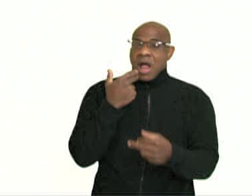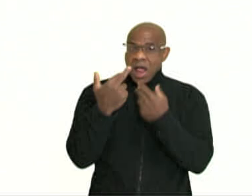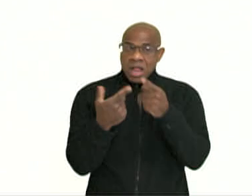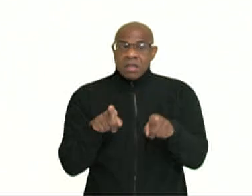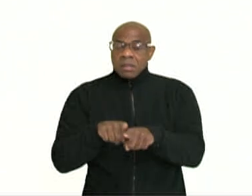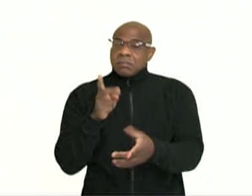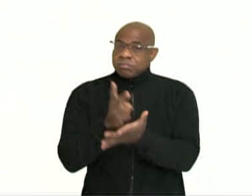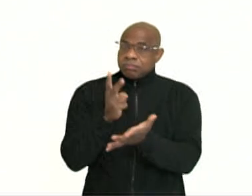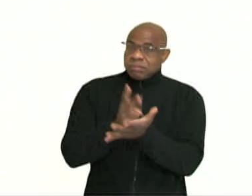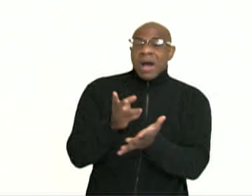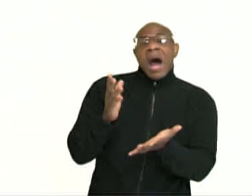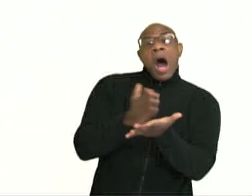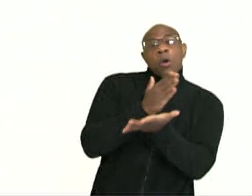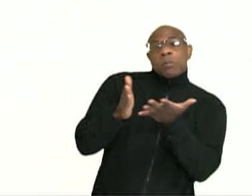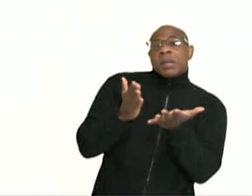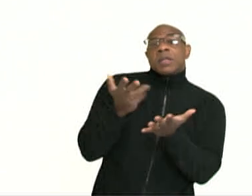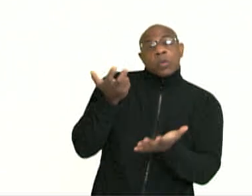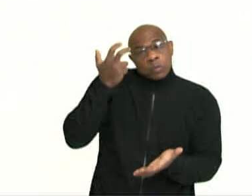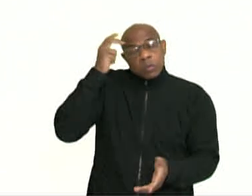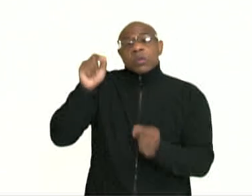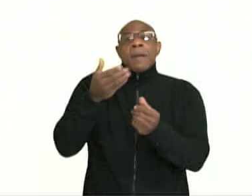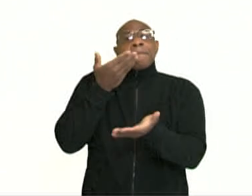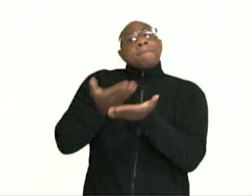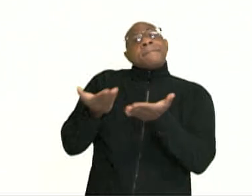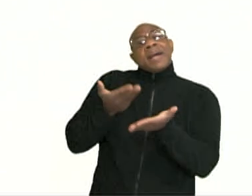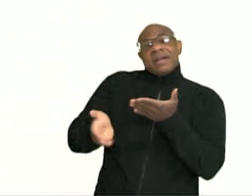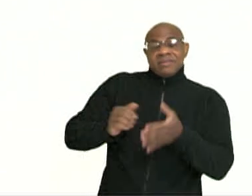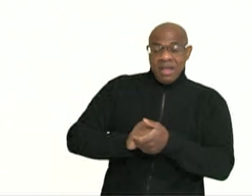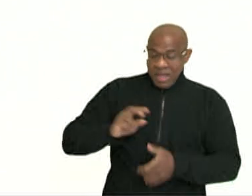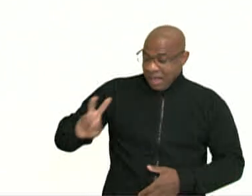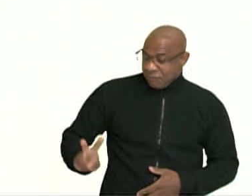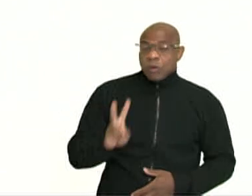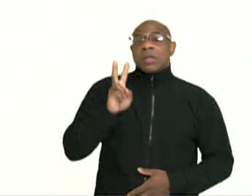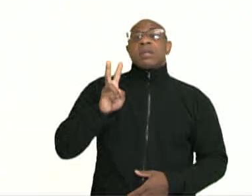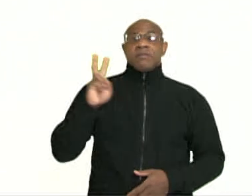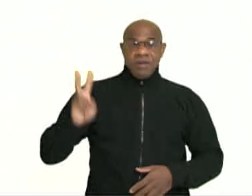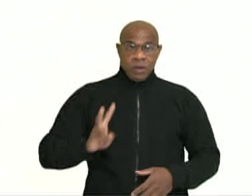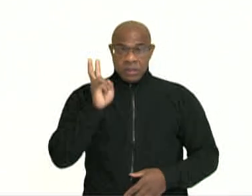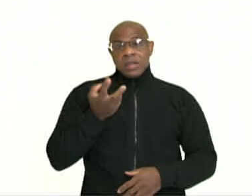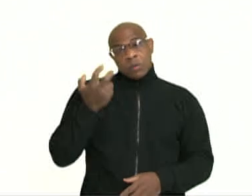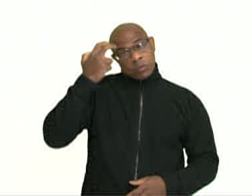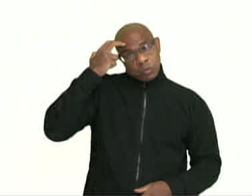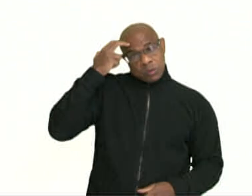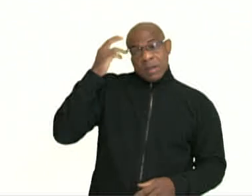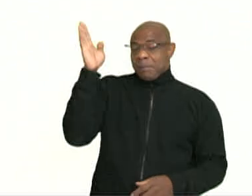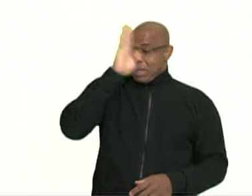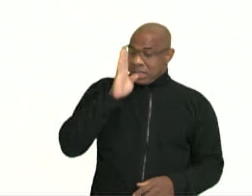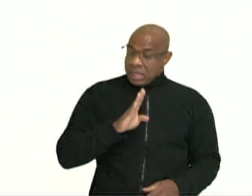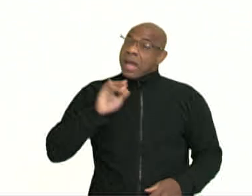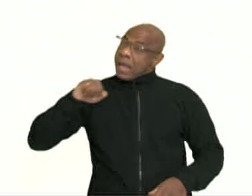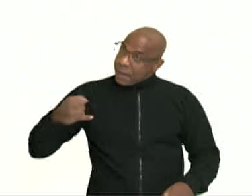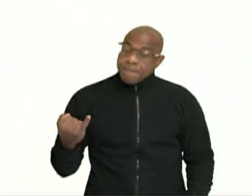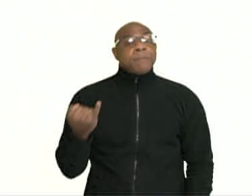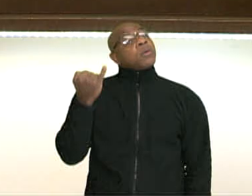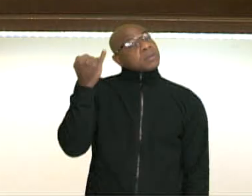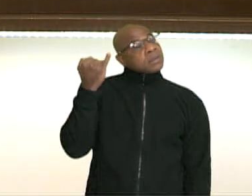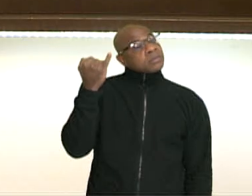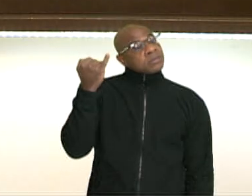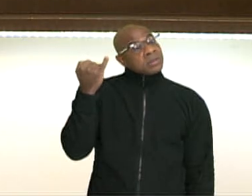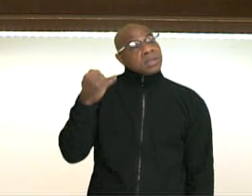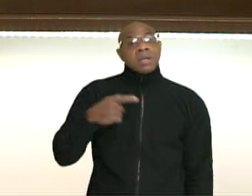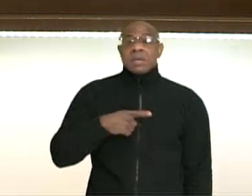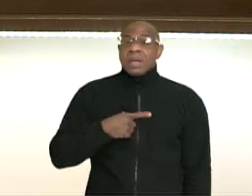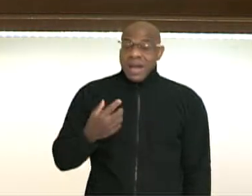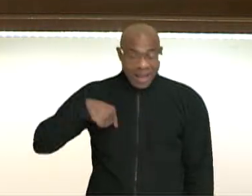cultura também se perde, né? Então, essa valorização muito importante da cultura brasileira, né? Trazer a